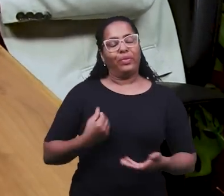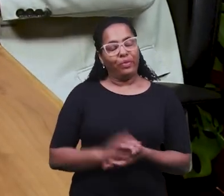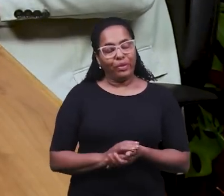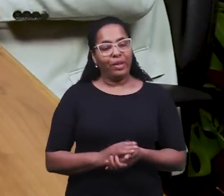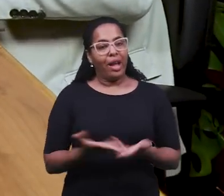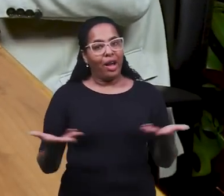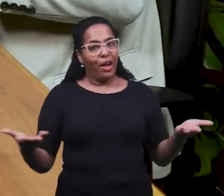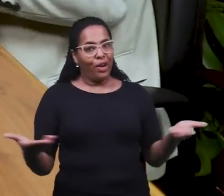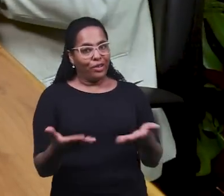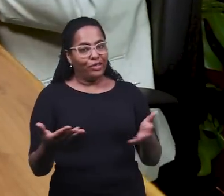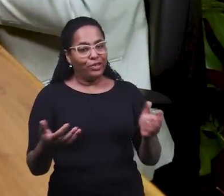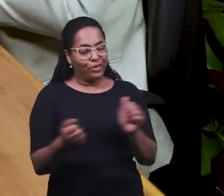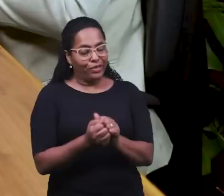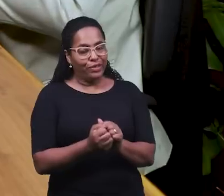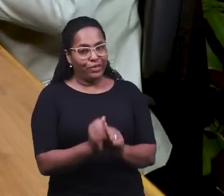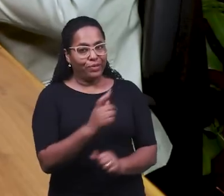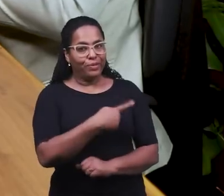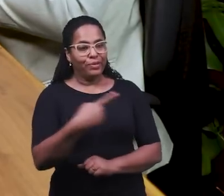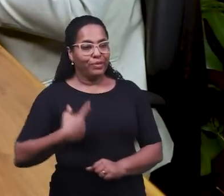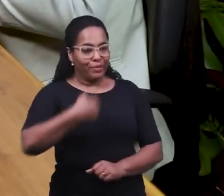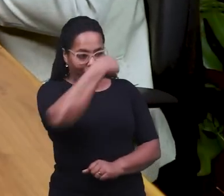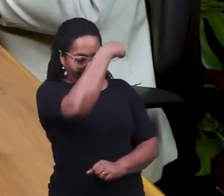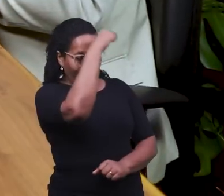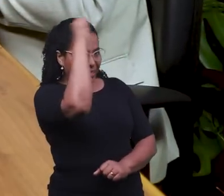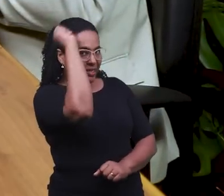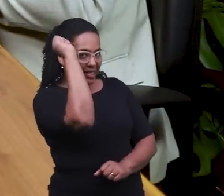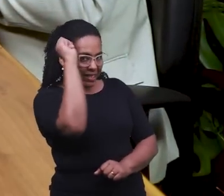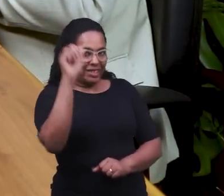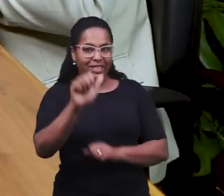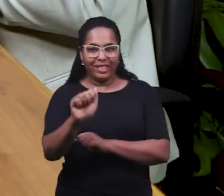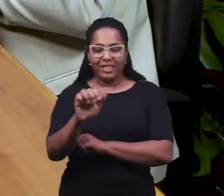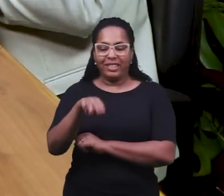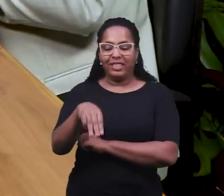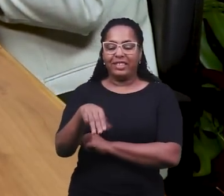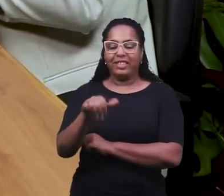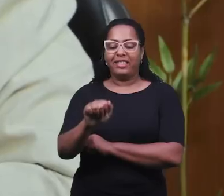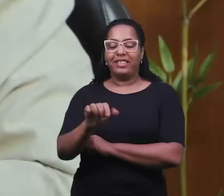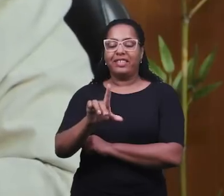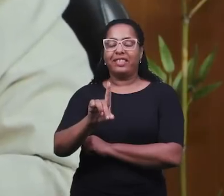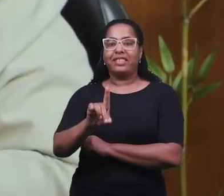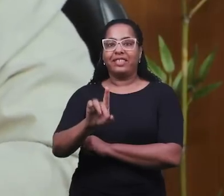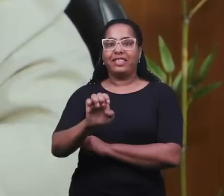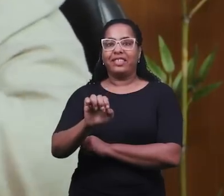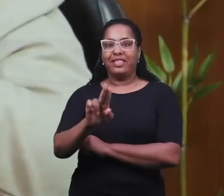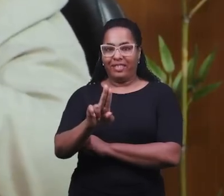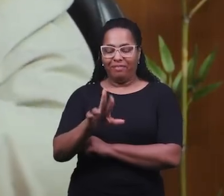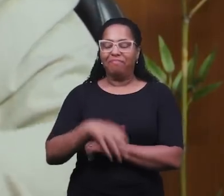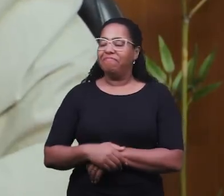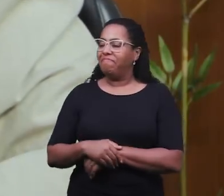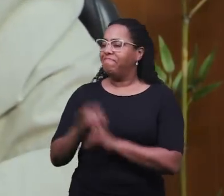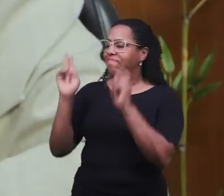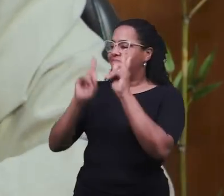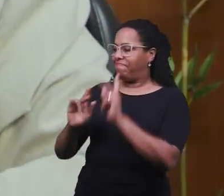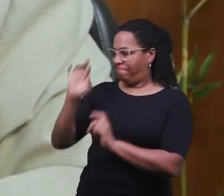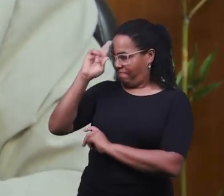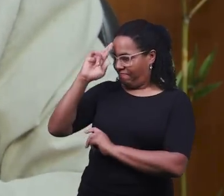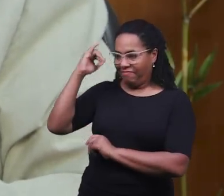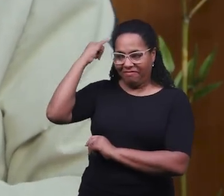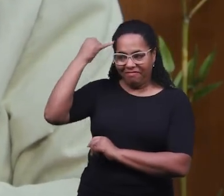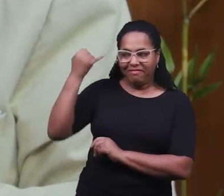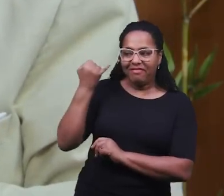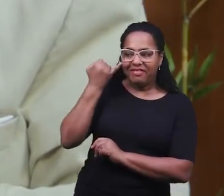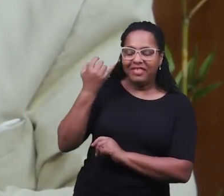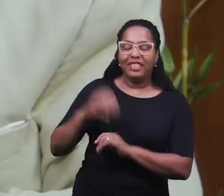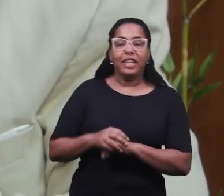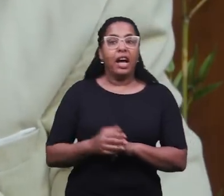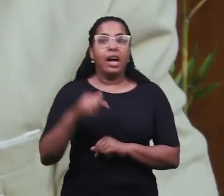Amadeu Loureiro. Amadeu, paz do Senhor, mais uma vez seja bem-vindo. A paz do Senhor, Josias. Muito bem. A gente está falando aqui dos nossos estúdios no Manaim